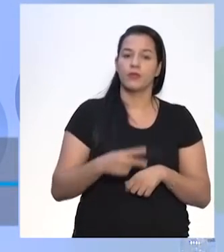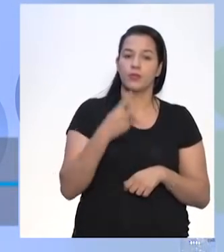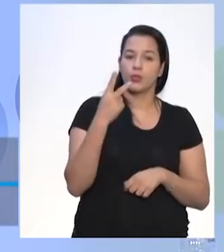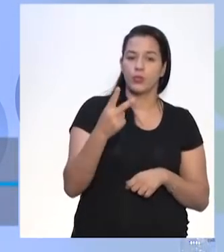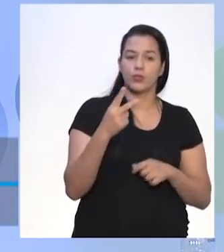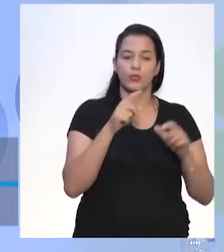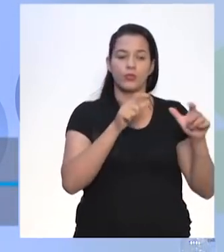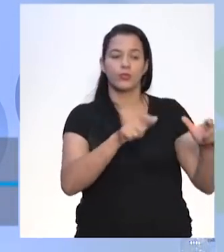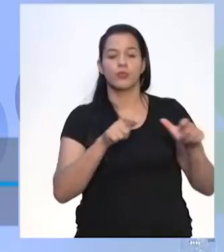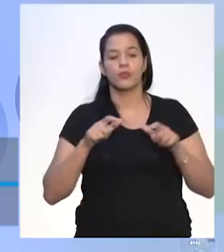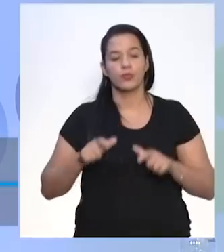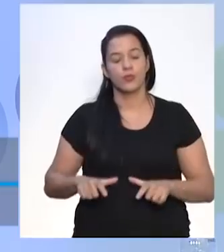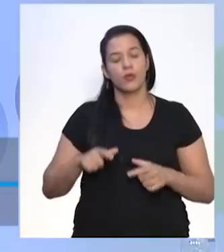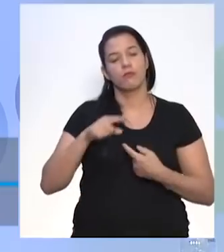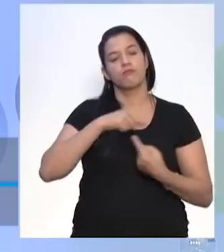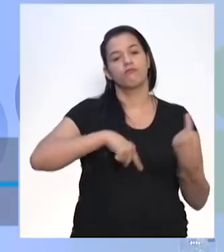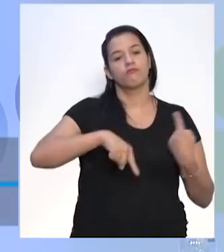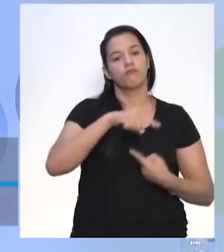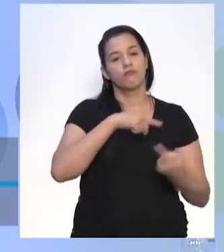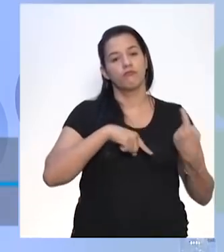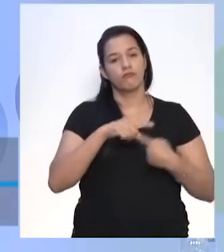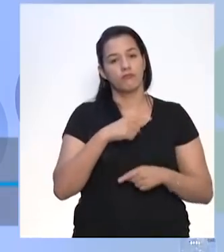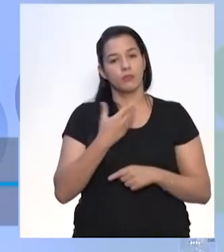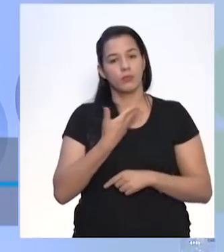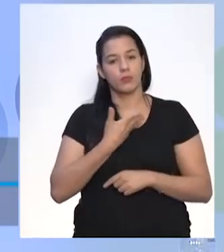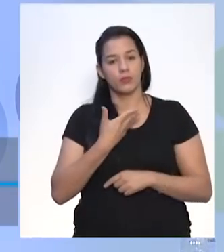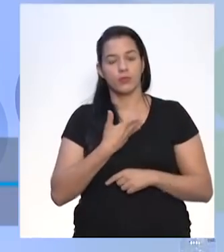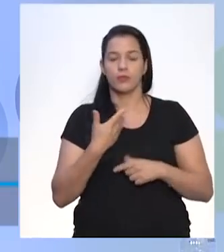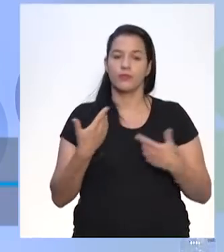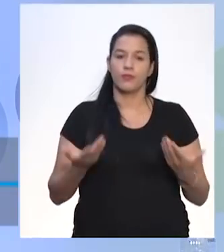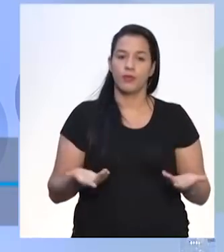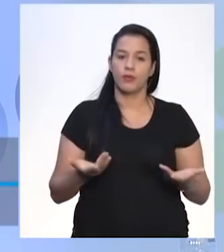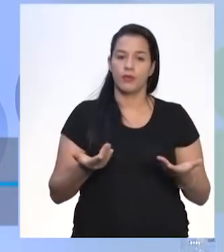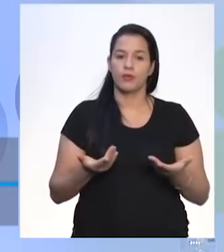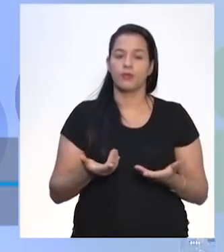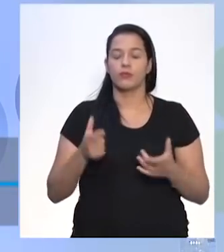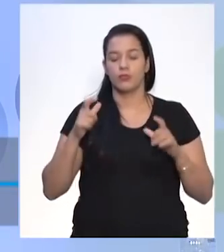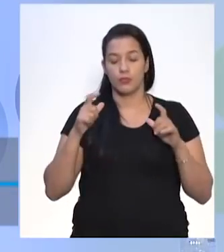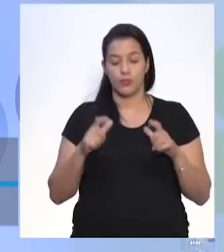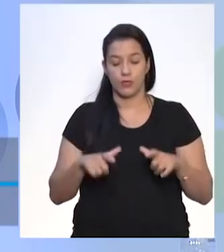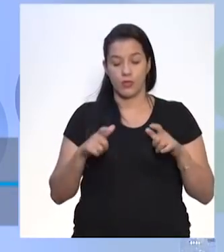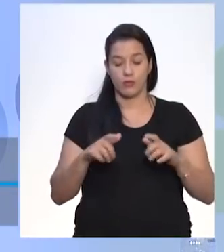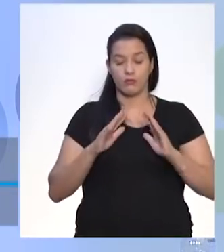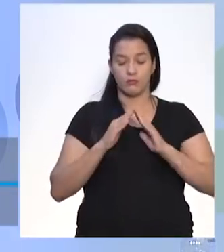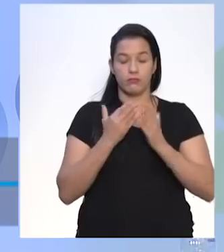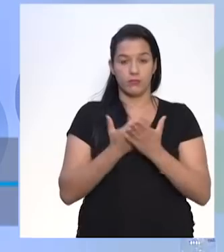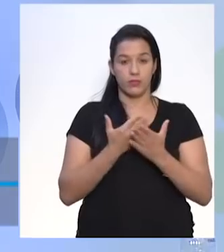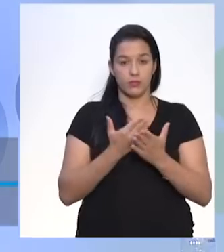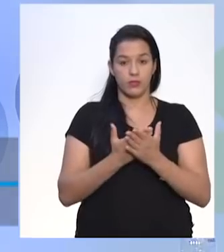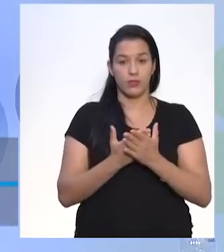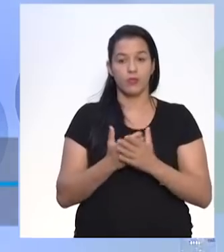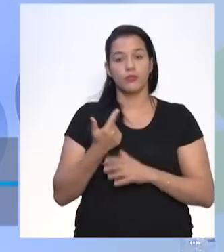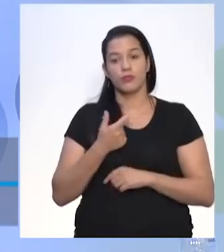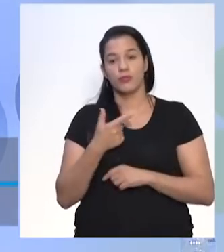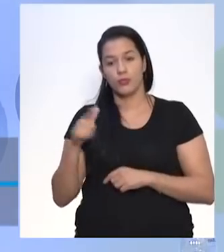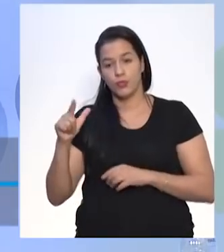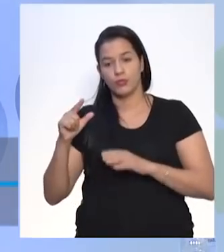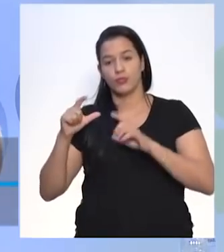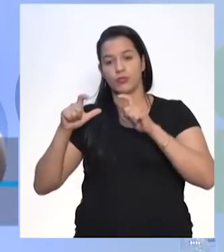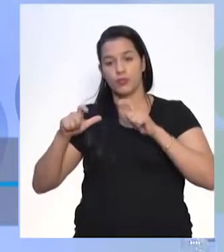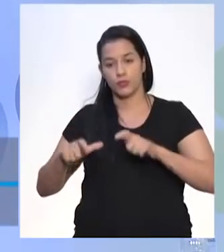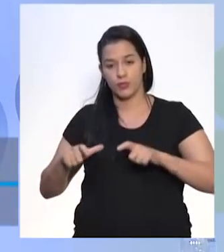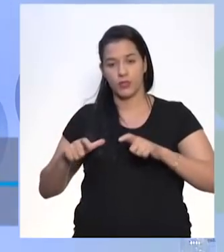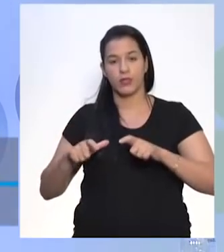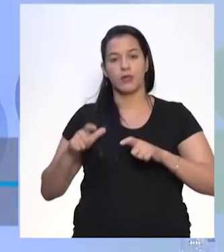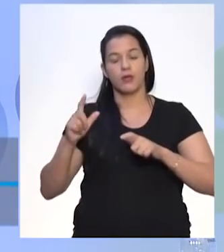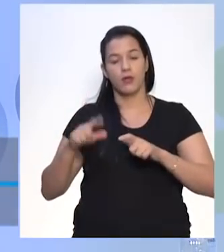locais em que vamos interagir com os nossos colegas. Um local é o ambiente físico da escola e um outro local é o